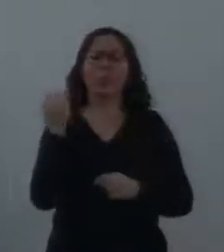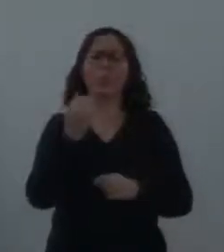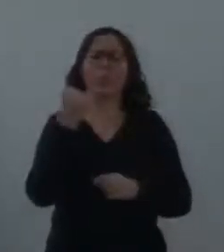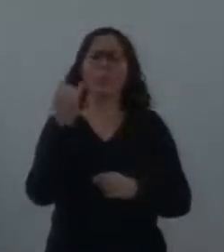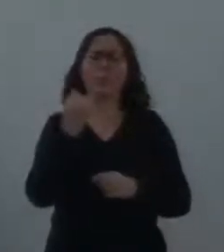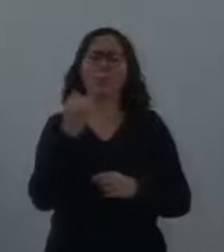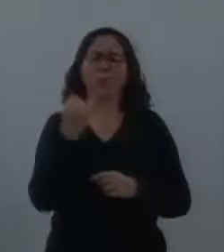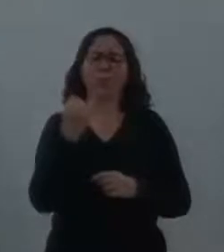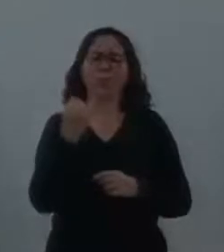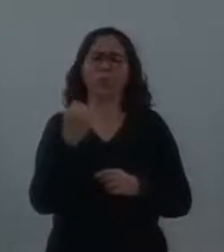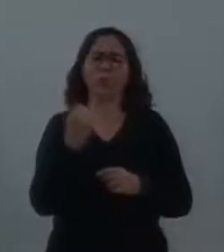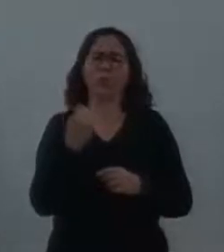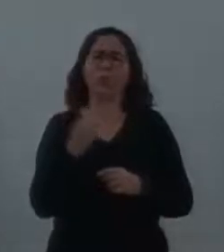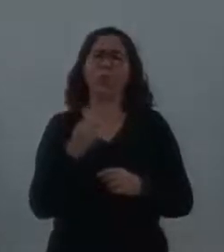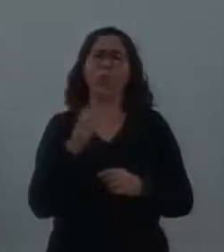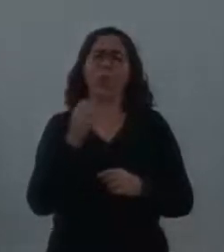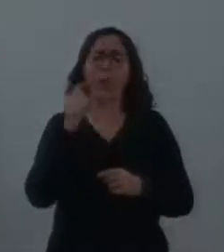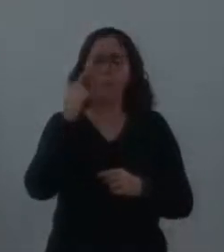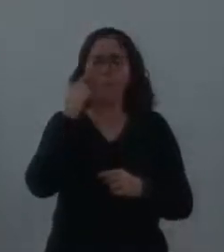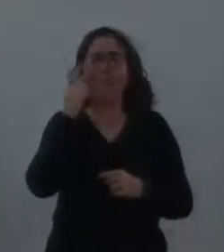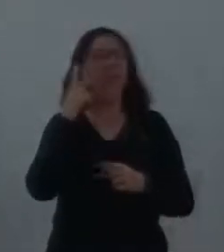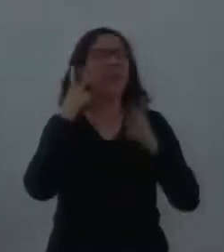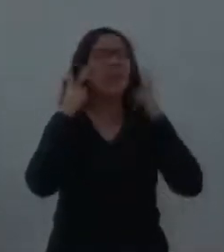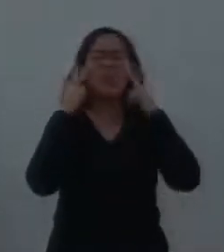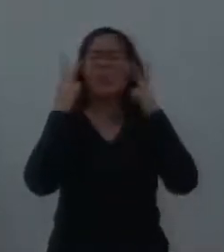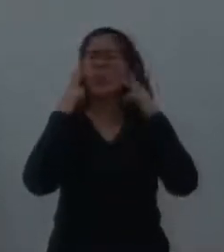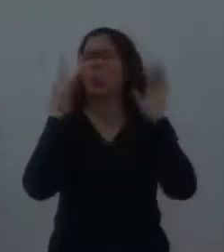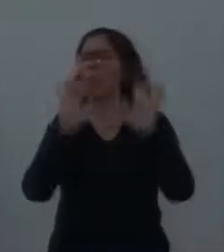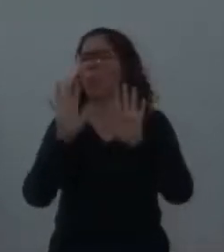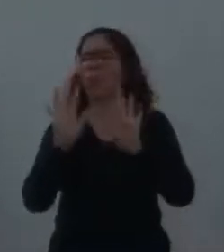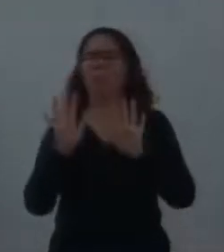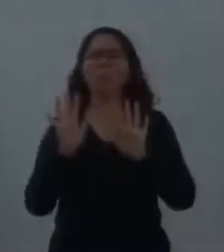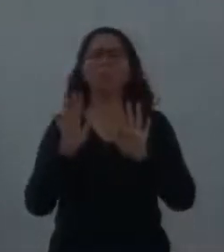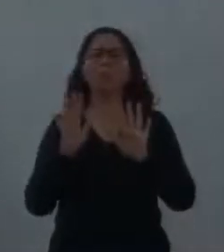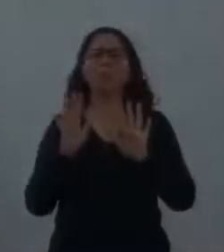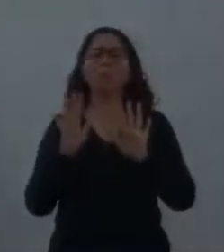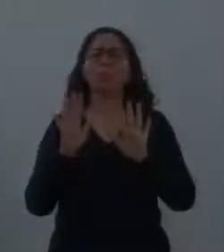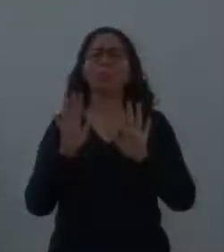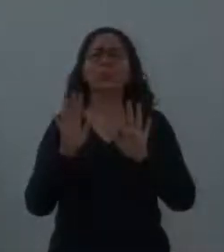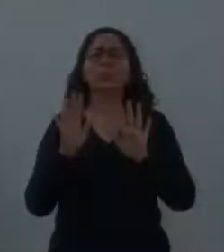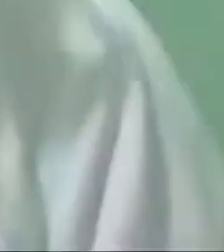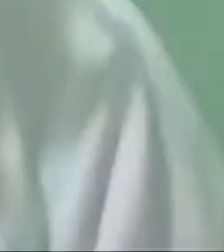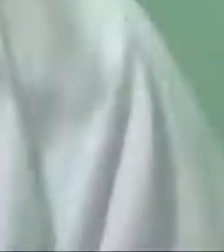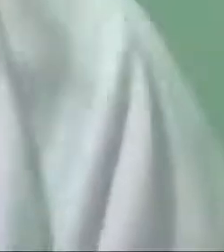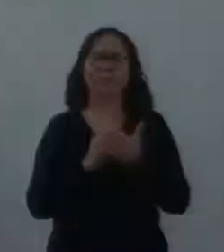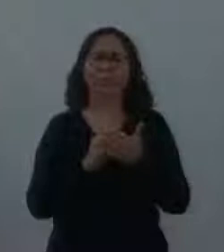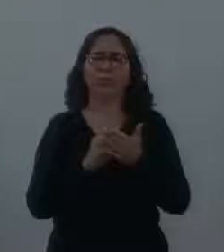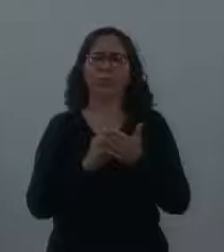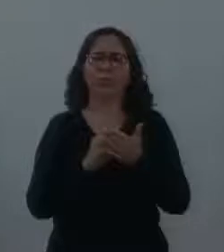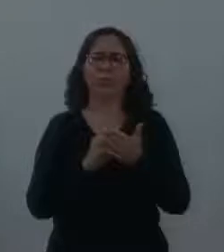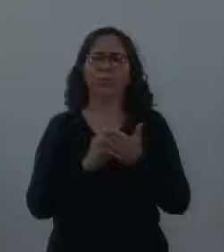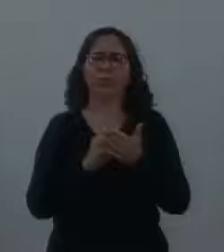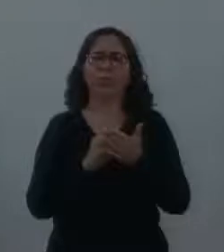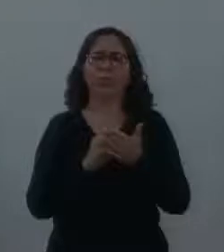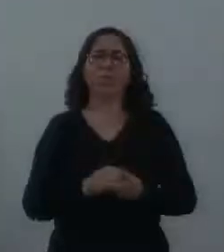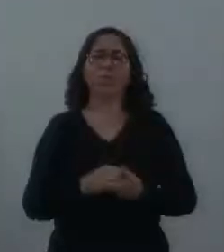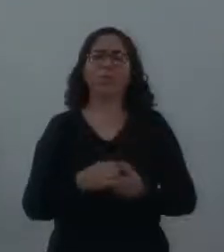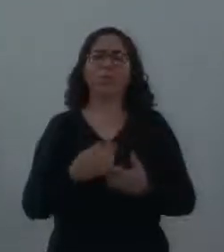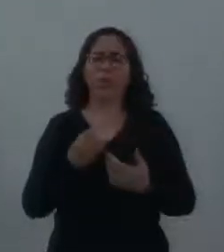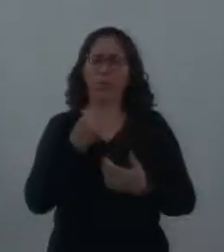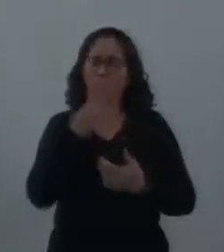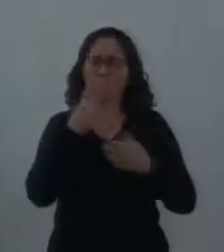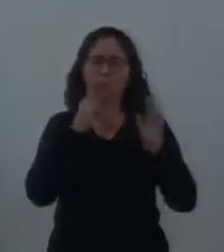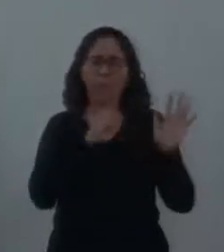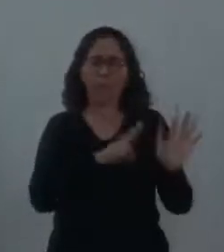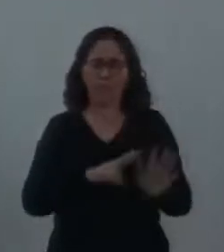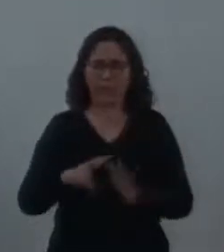nos envolve também. Se a gente acha que está tudo normal, já é o primeiro passo aí para não fazer nada. Então, desejo a todos aí uma boa